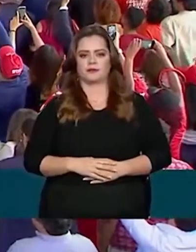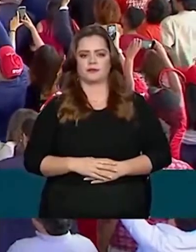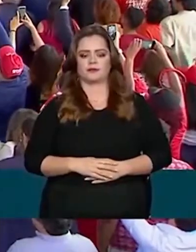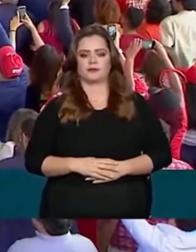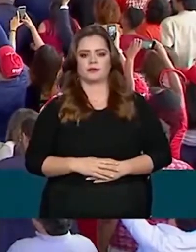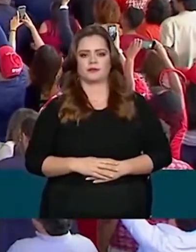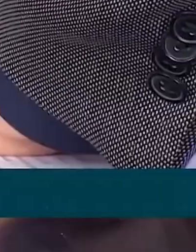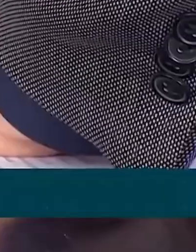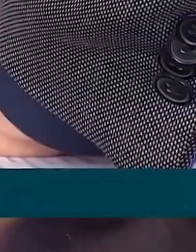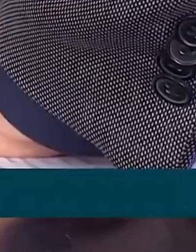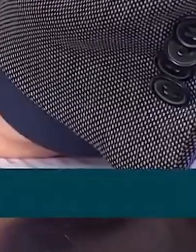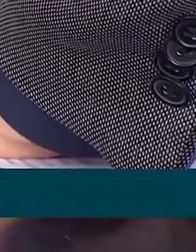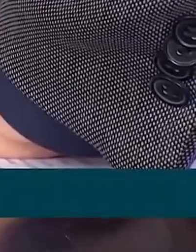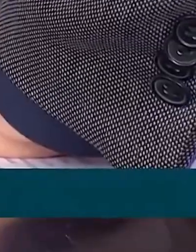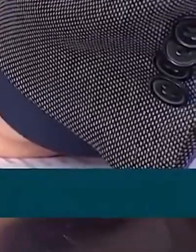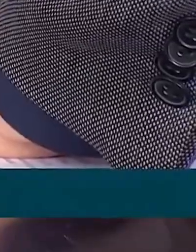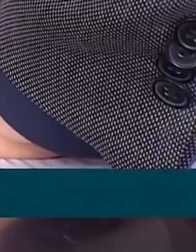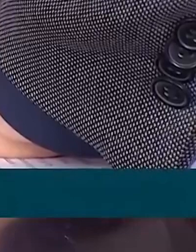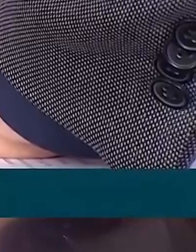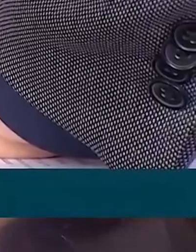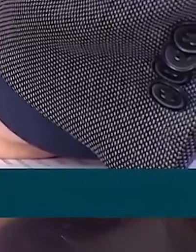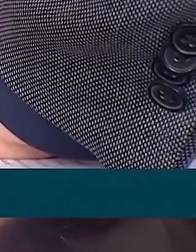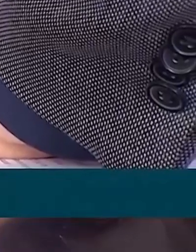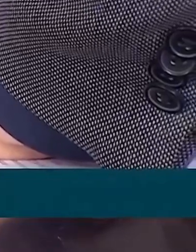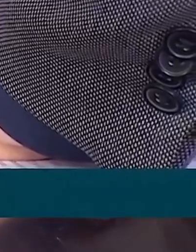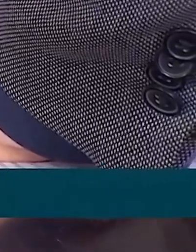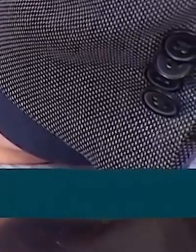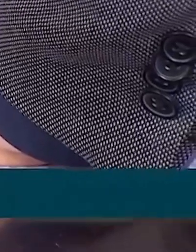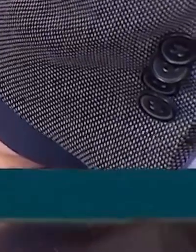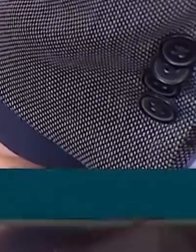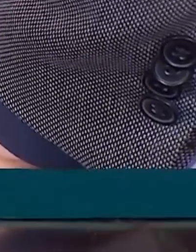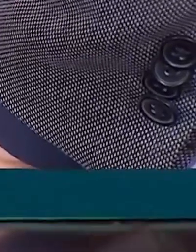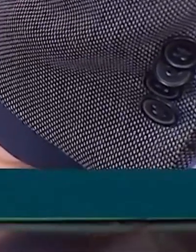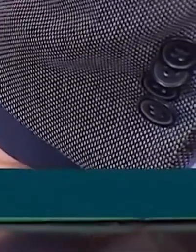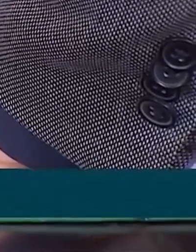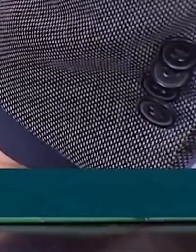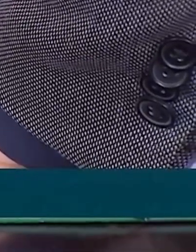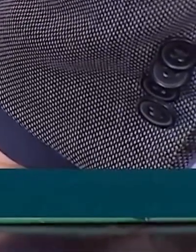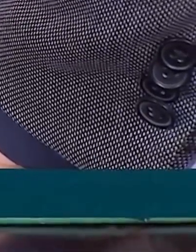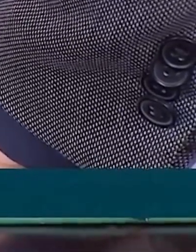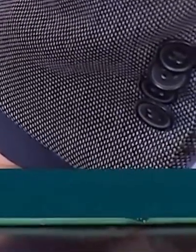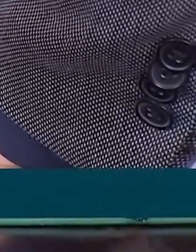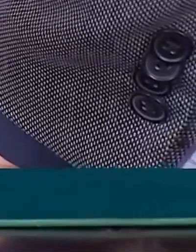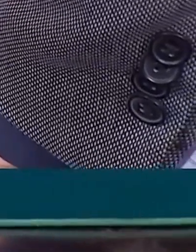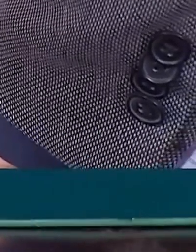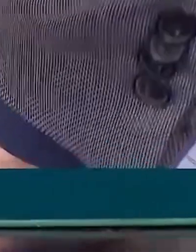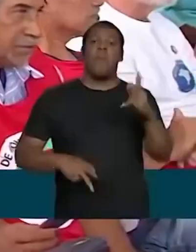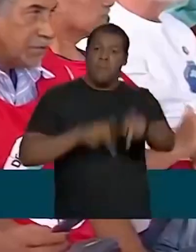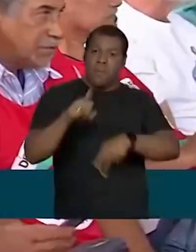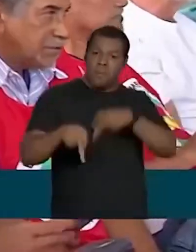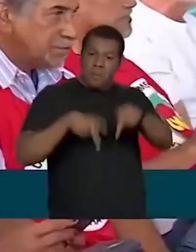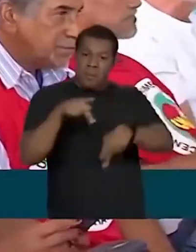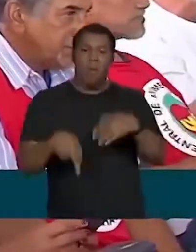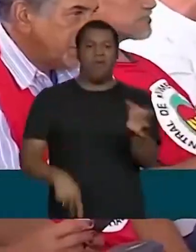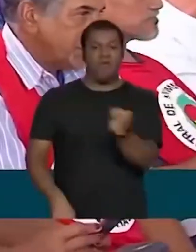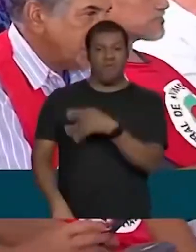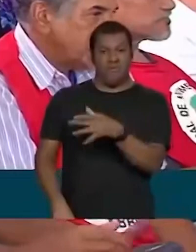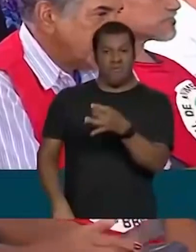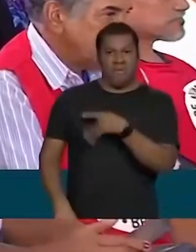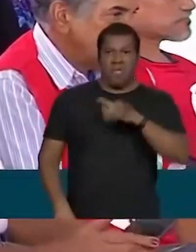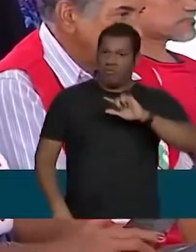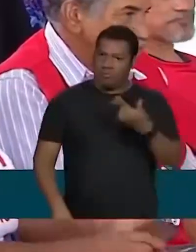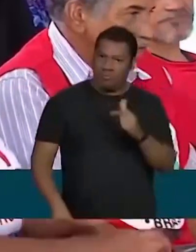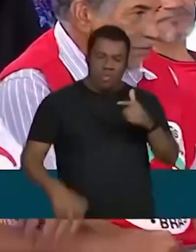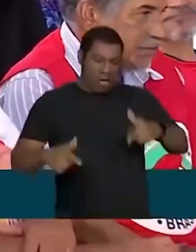Os decretos foram assinados durante cerimônia no Palácio do Planalto. O presidente Lula defendeu a participação de representantes